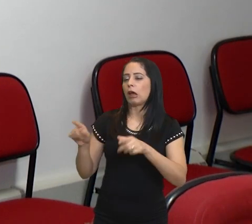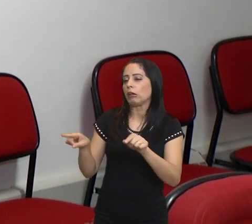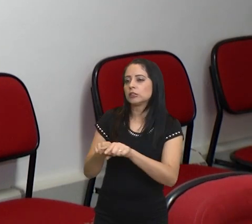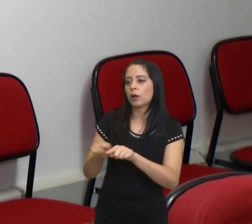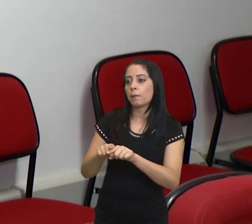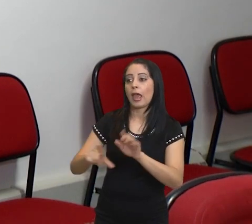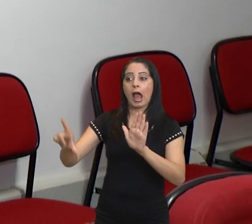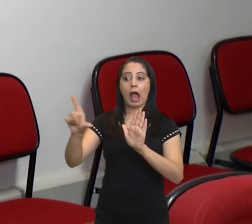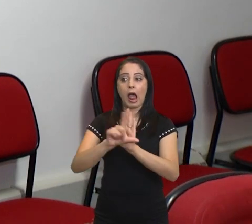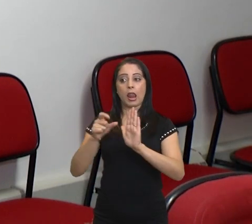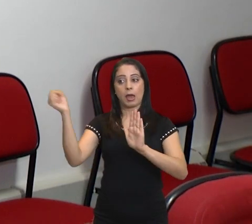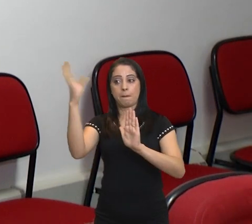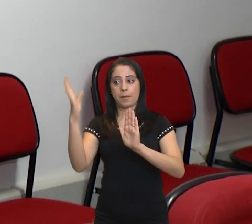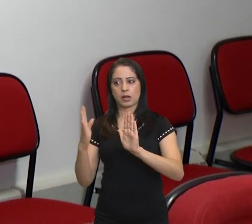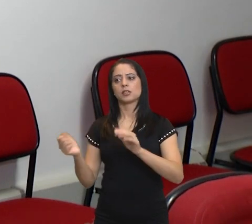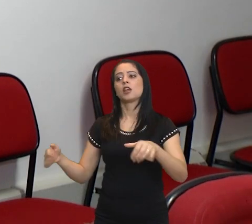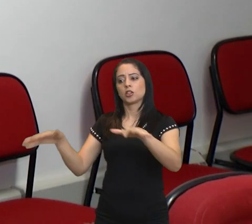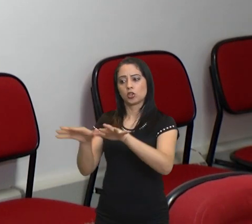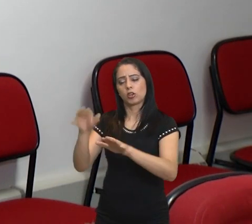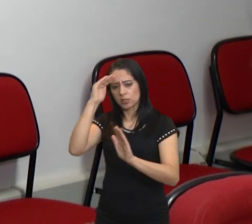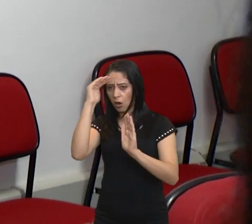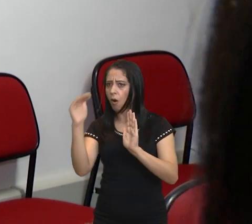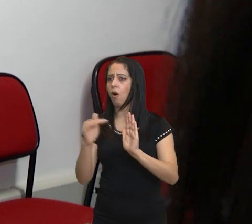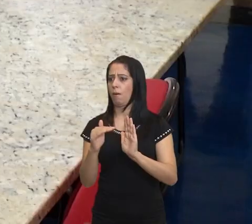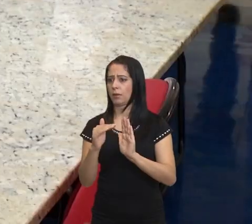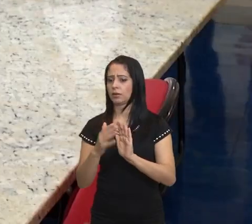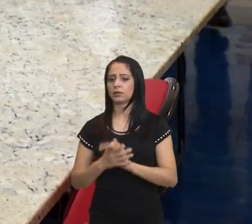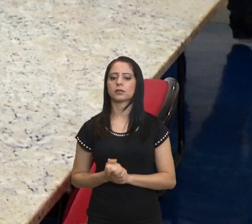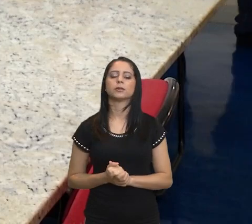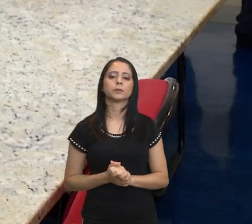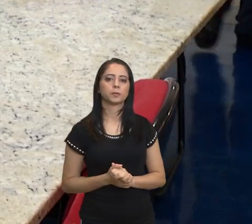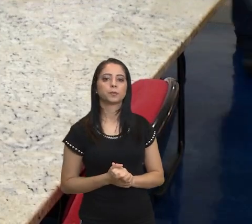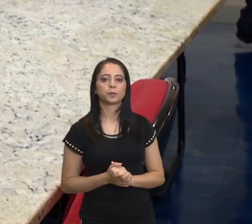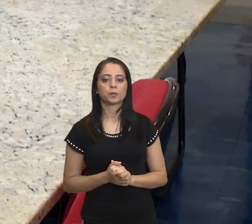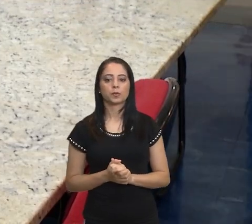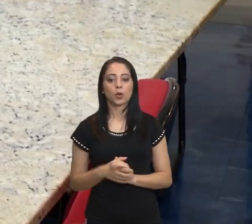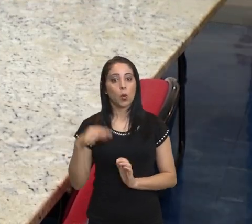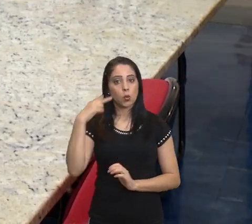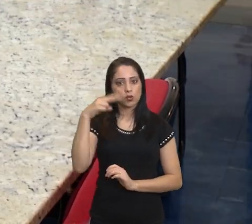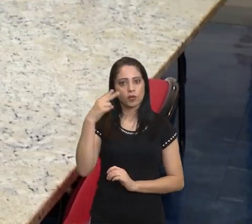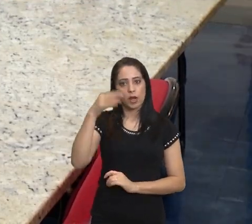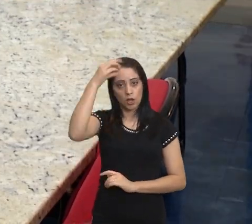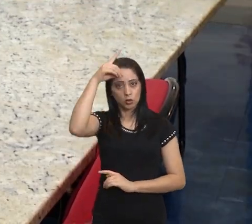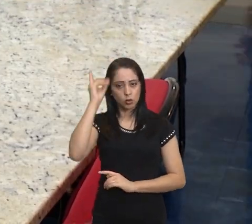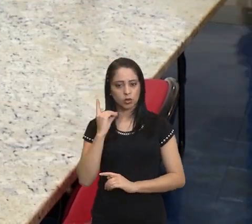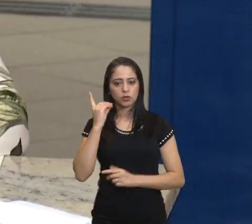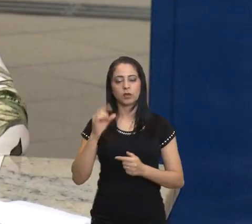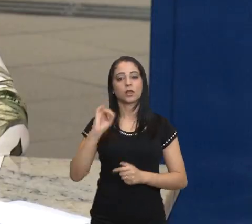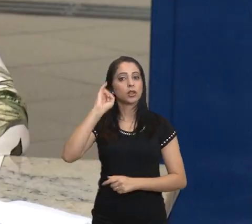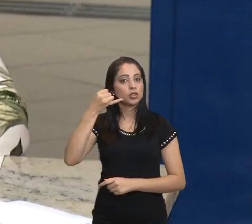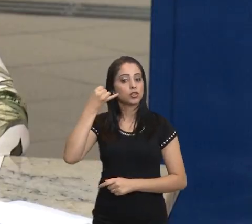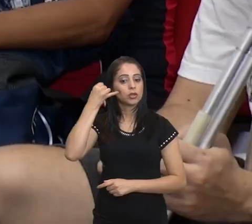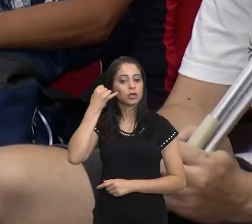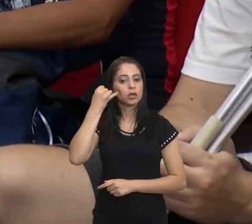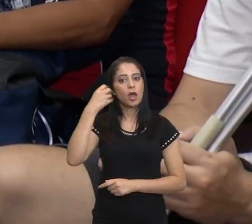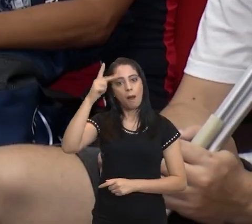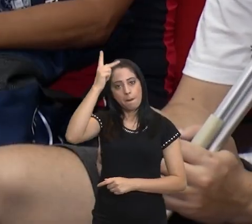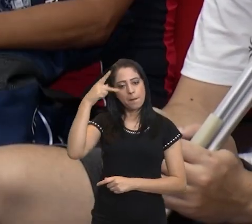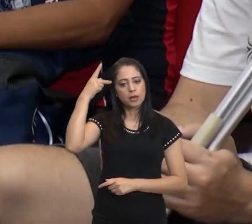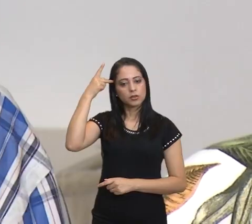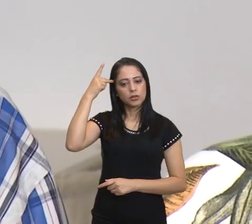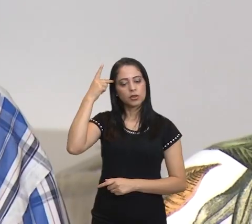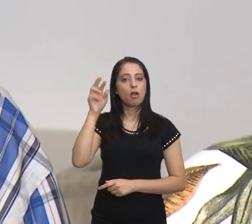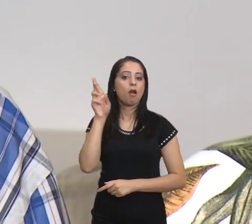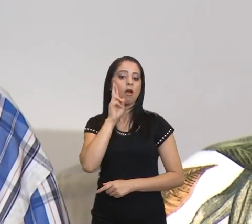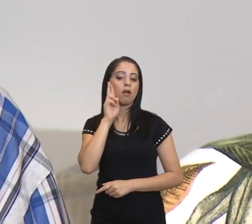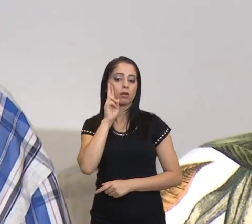sobre Nós Sem Nós, conforme a Lei Brasileira de Inclusão. Na ocasião, estiveram presentes os vereadores Dulce Rita, Juliana